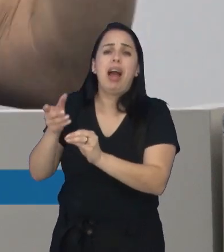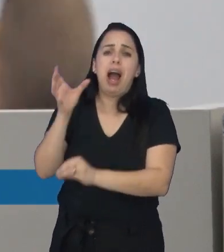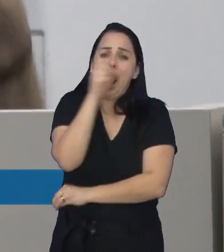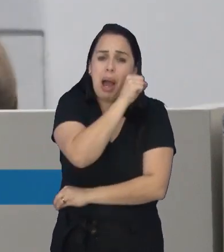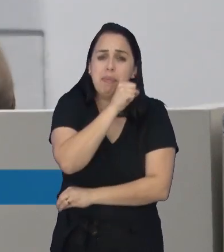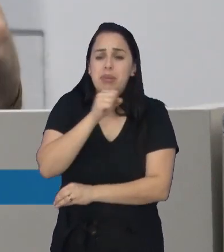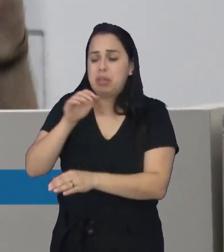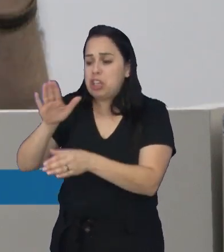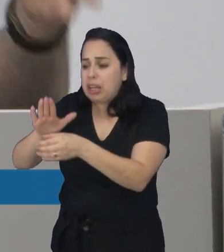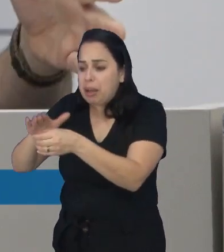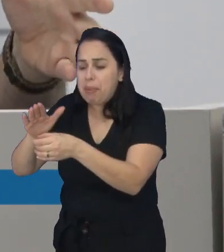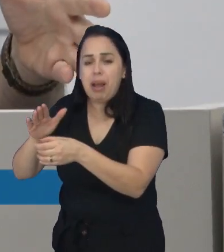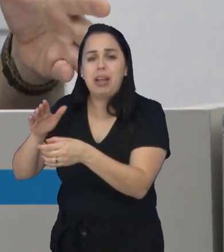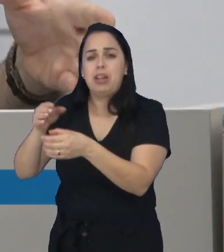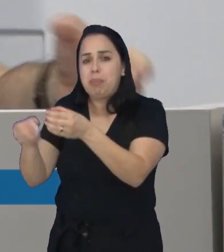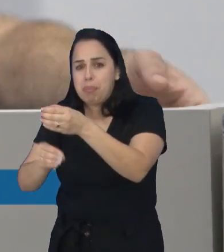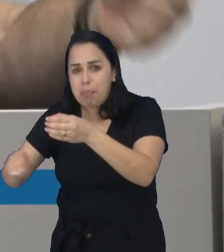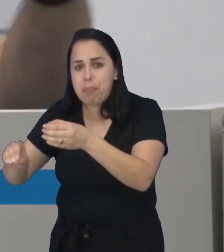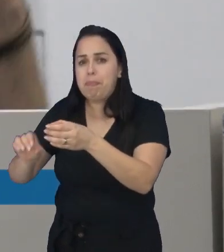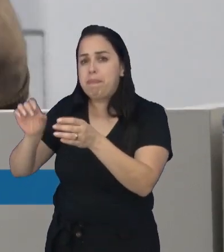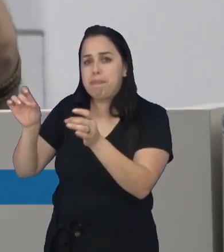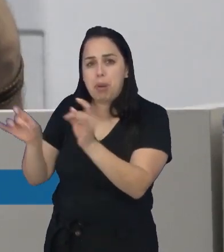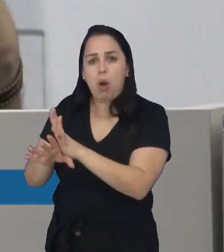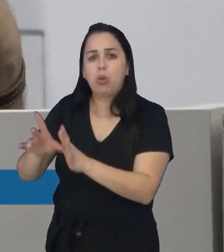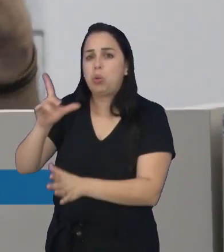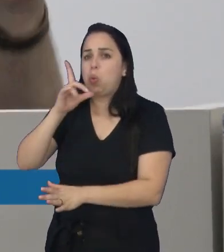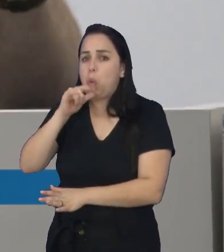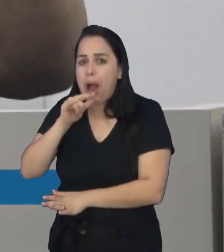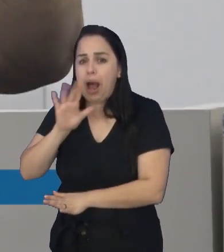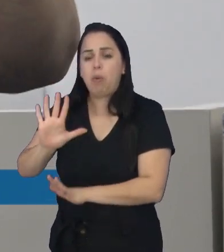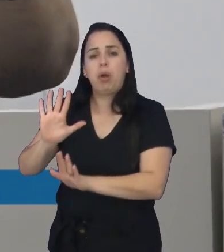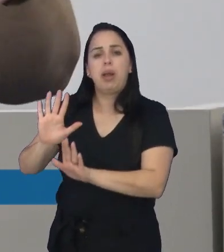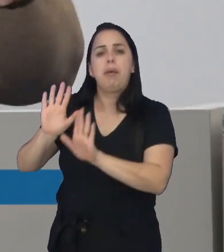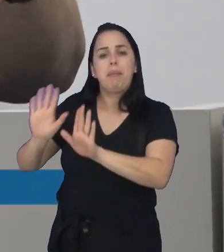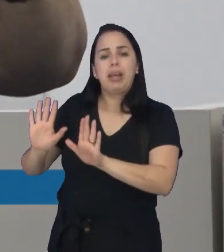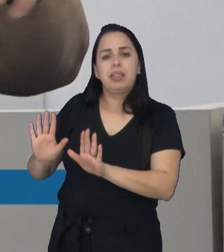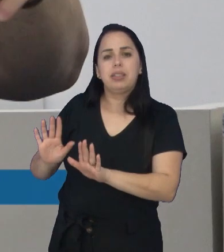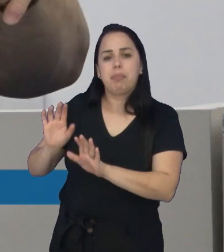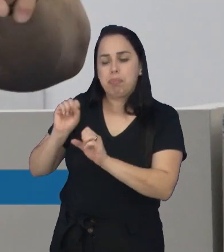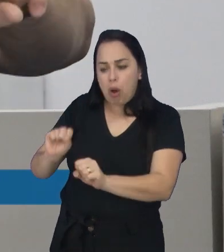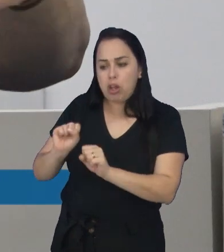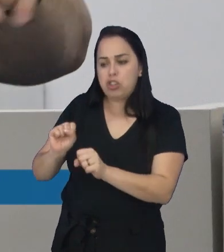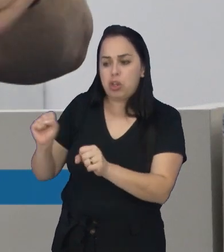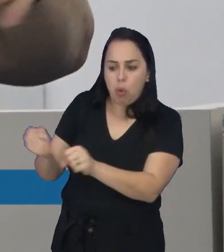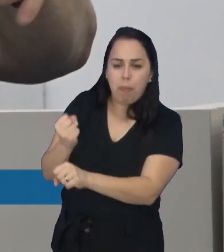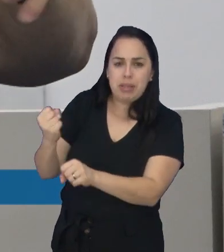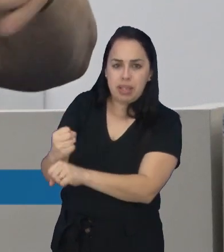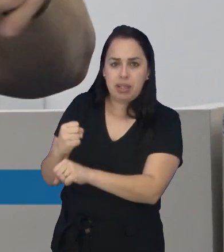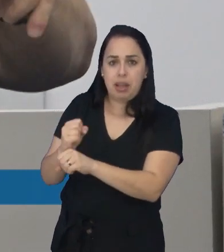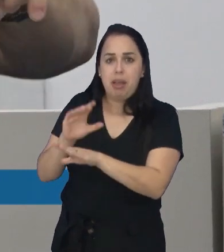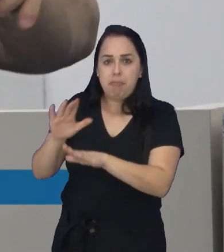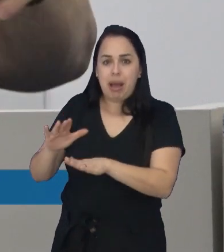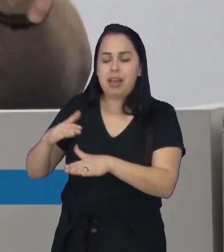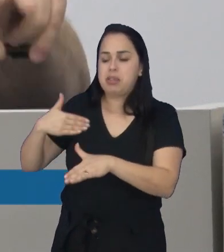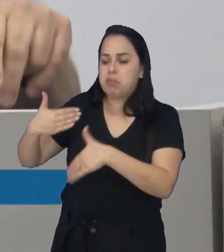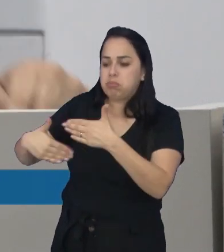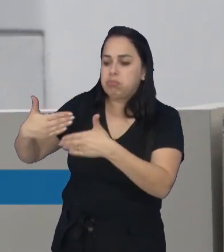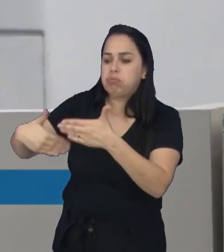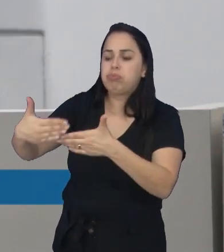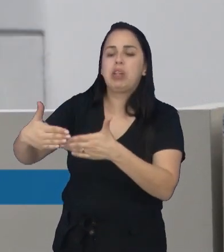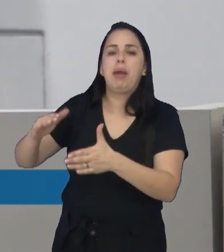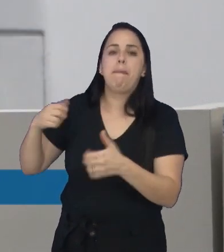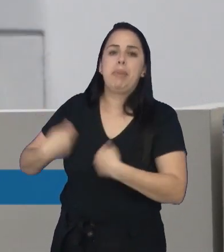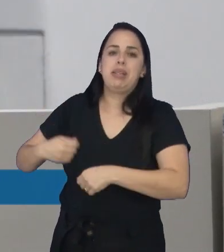quando o loteador entregar o loteamento ele tem que entregar com a movimentação mas a pavimentação pode acontecer concomitantemente com a liberação